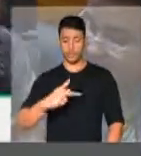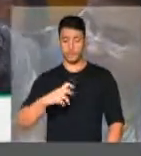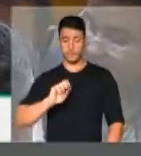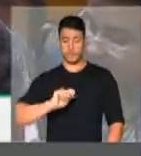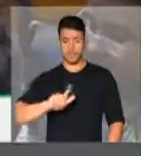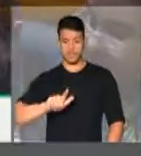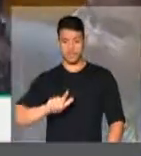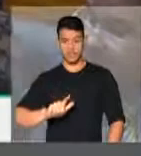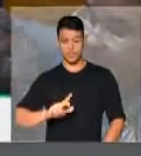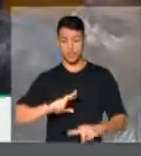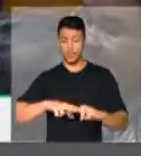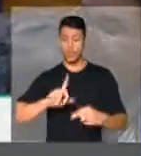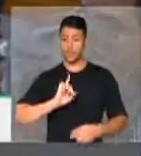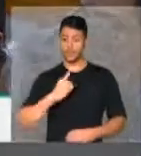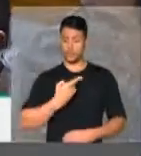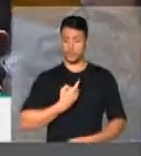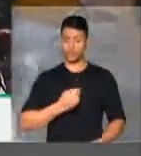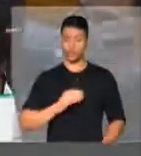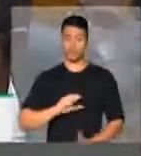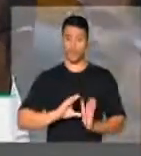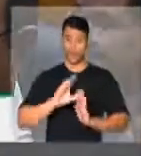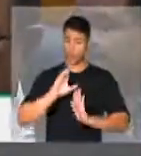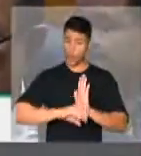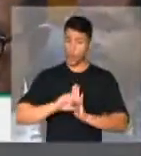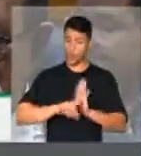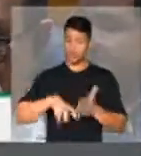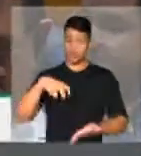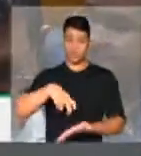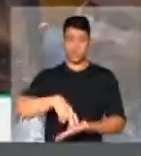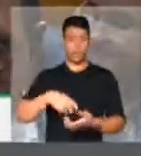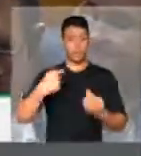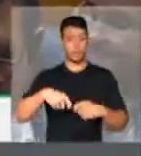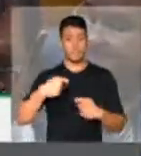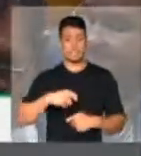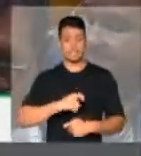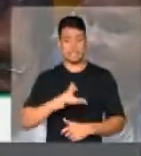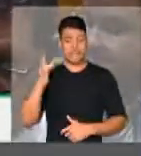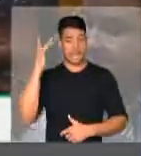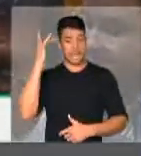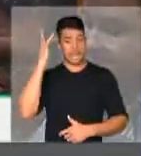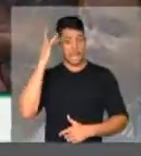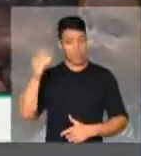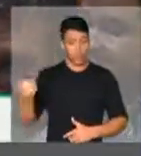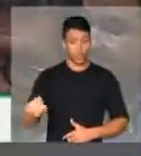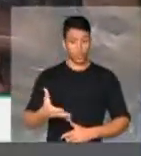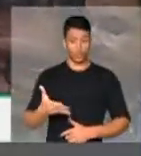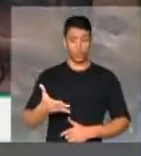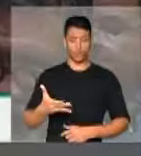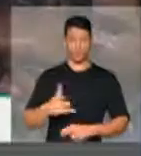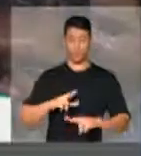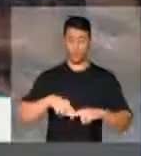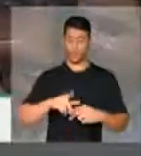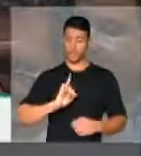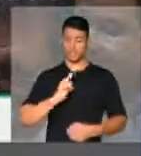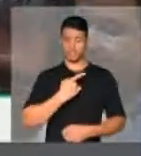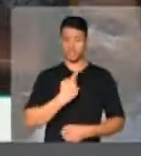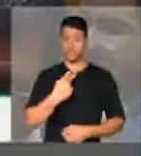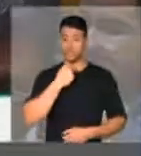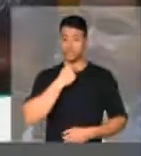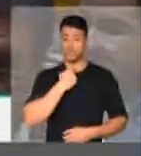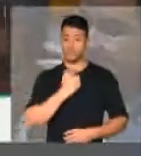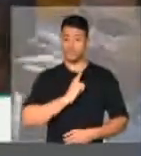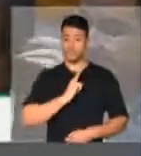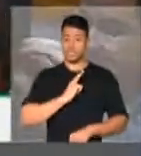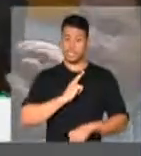nosso Código precisa ser atualizado, precisa ser contemporâneo, para garantir, inclusive, que nós não tenhamos no país,